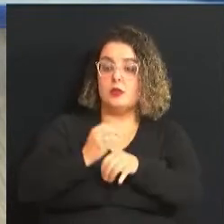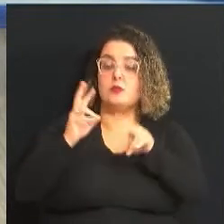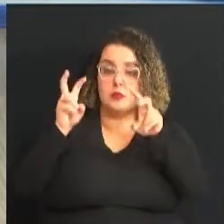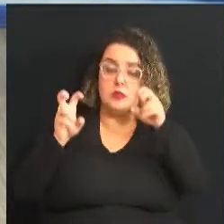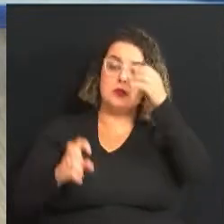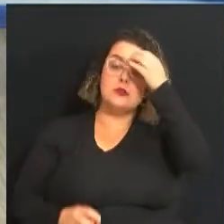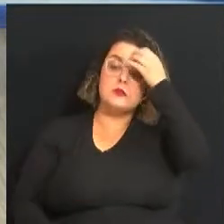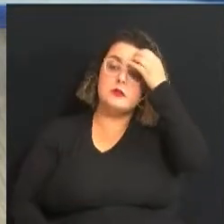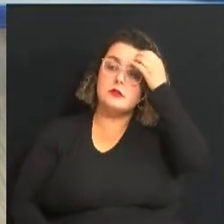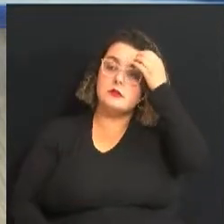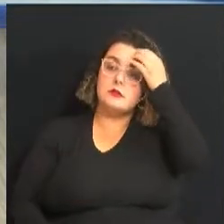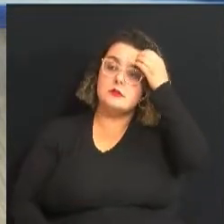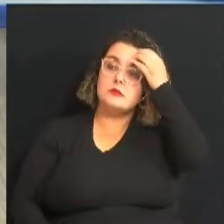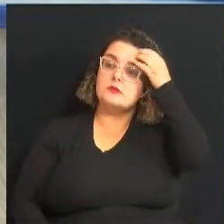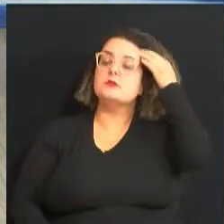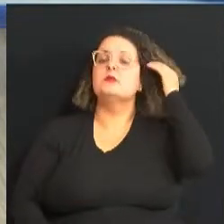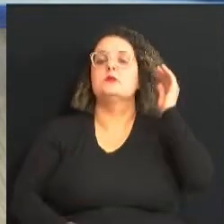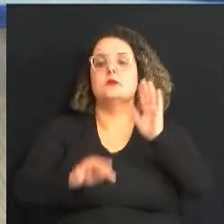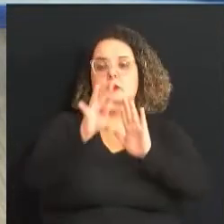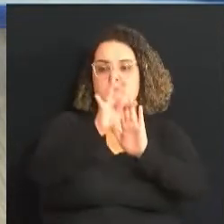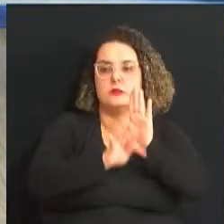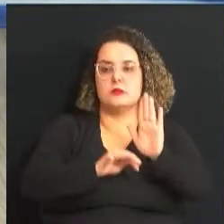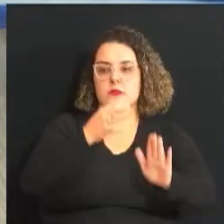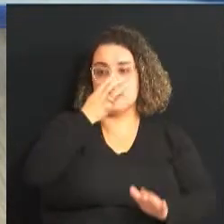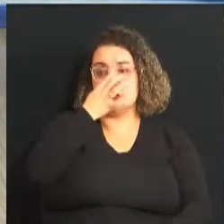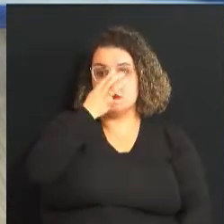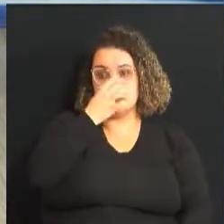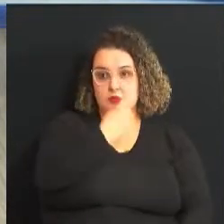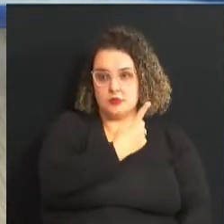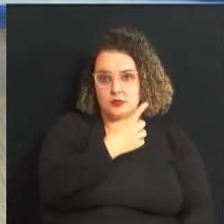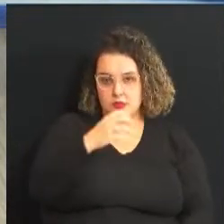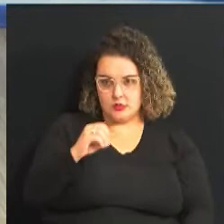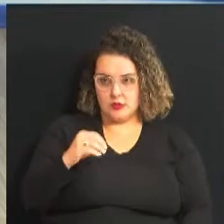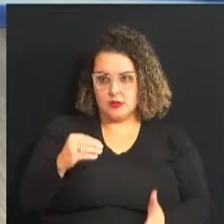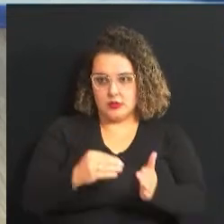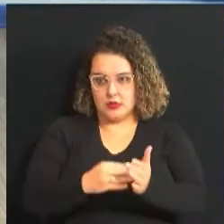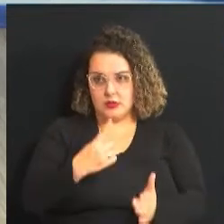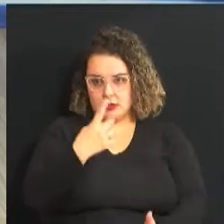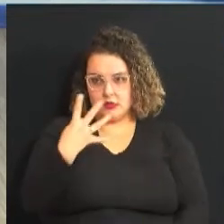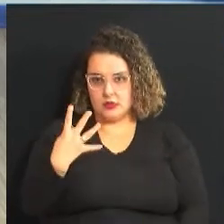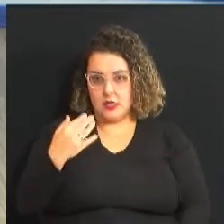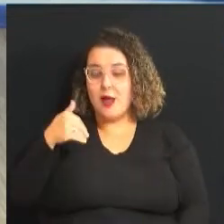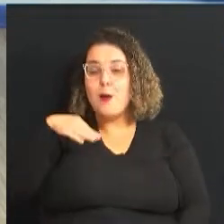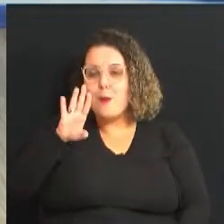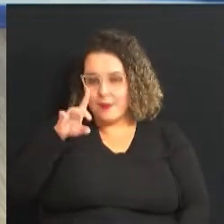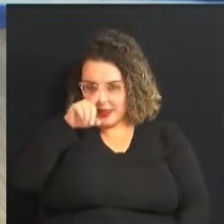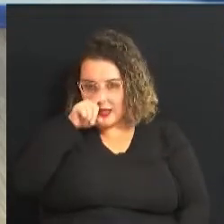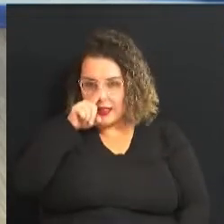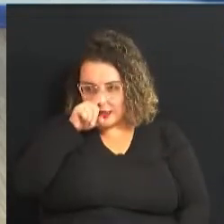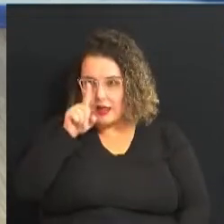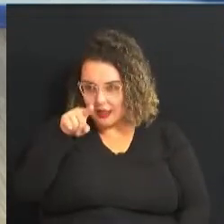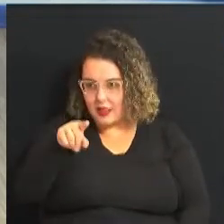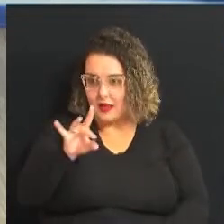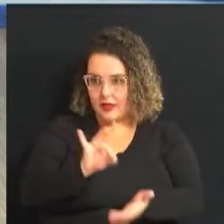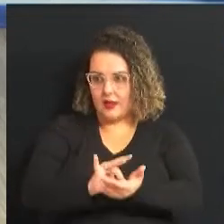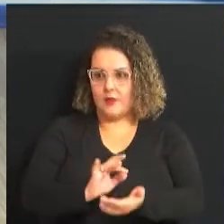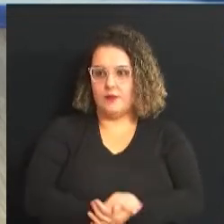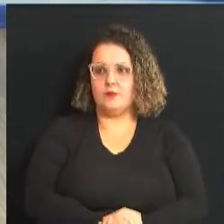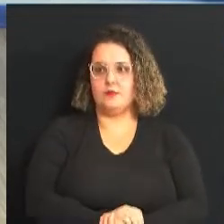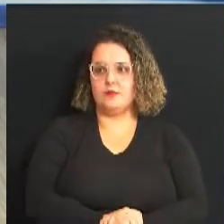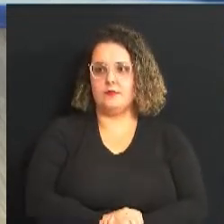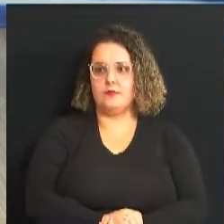eu achei um texto que falava que 10 a 14 anos apresenta ainda mais risco, essa é verdade?